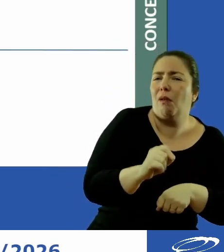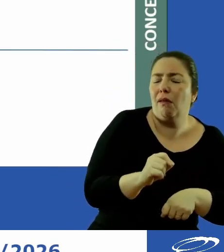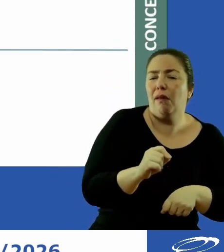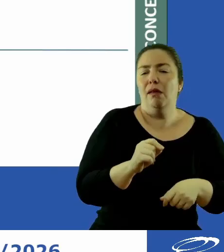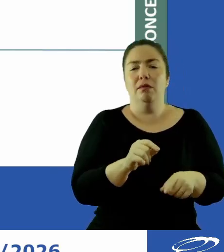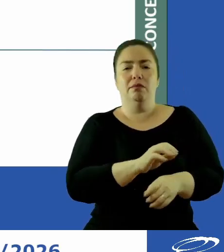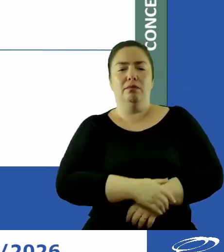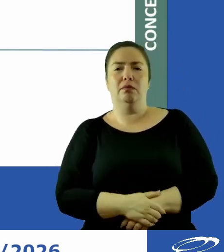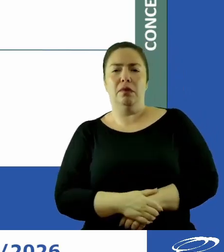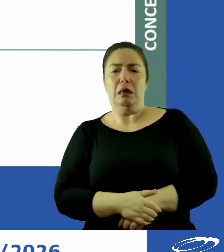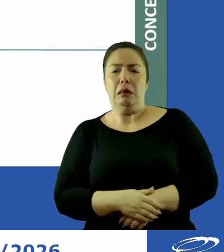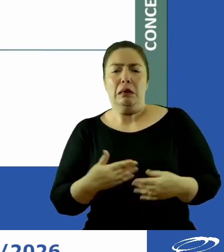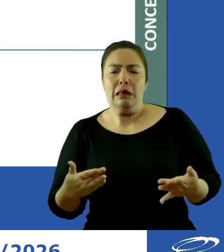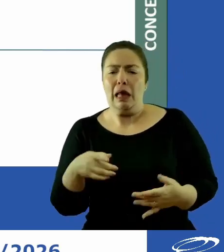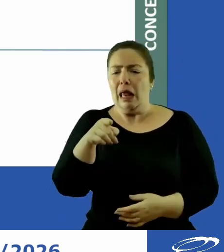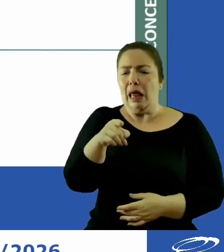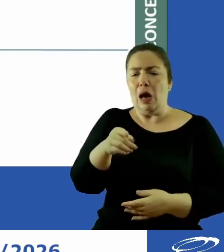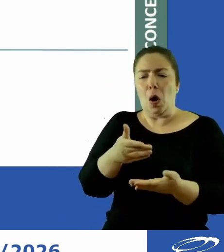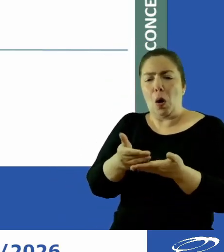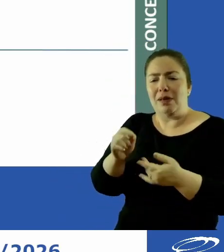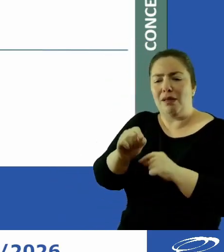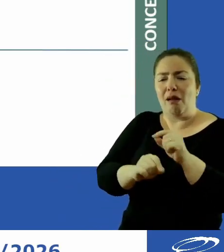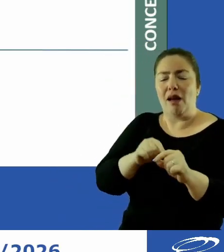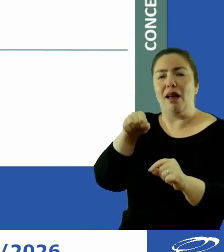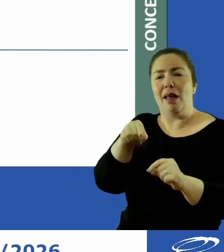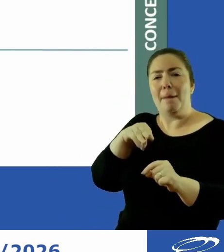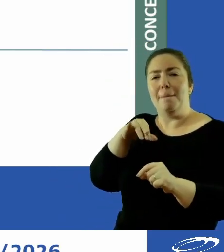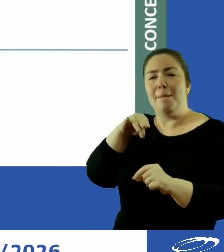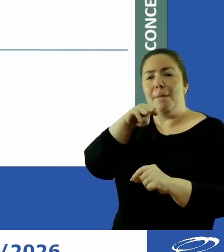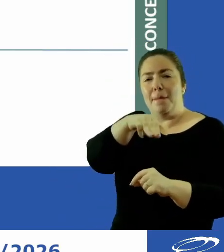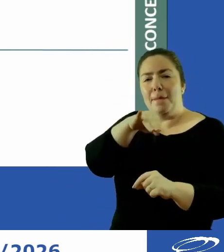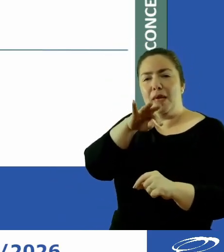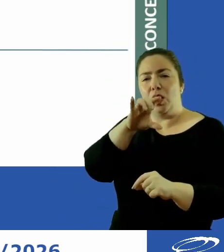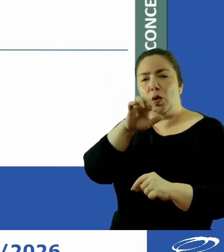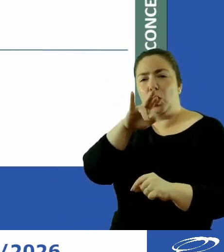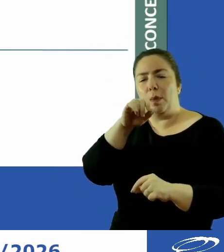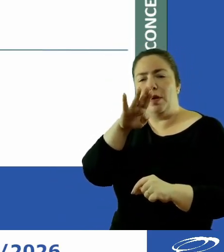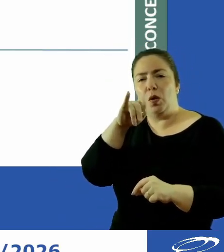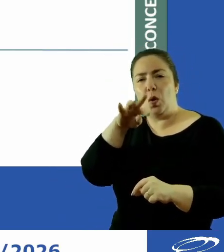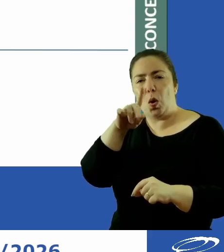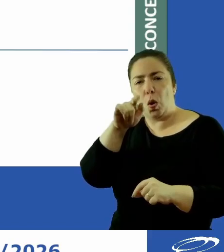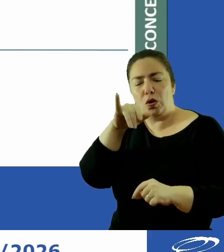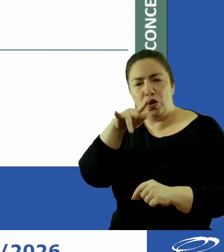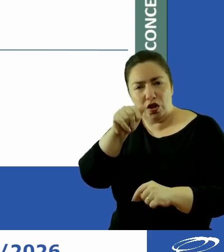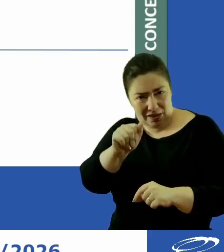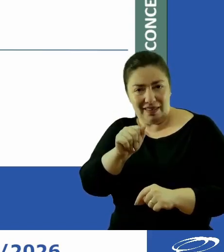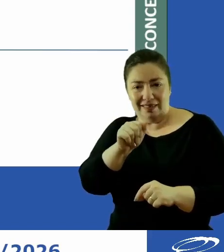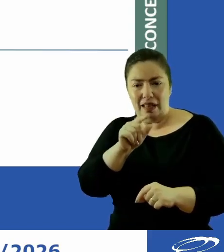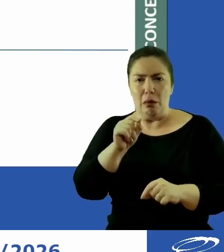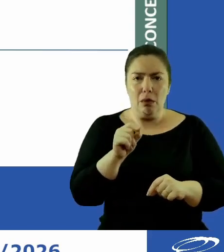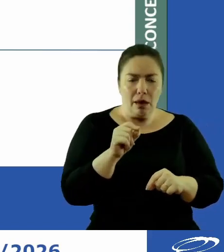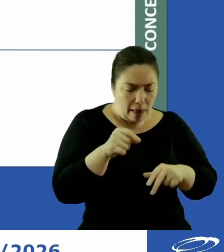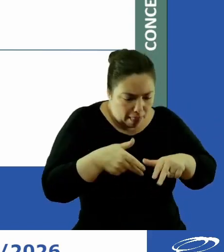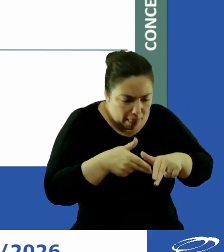microbiologia, e a microbiologia começa com os postulados de Koch. Se você acha que é uma infecção, tira um pedacinho ou um líquido